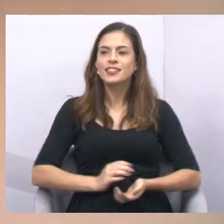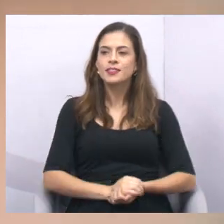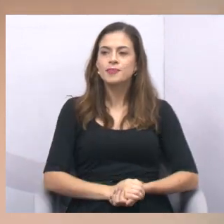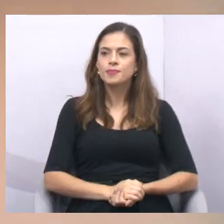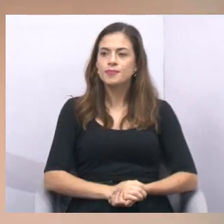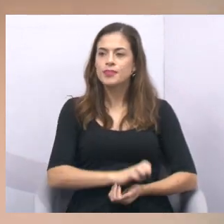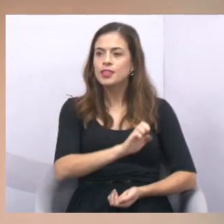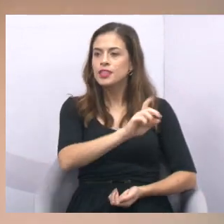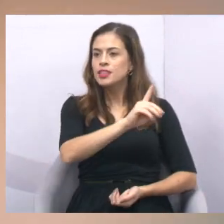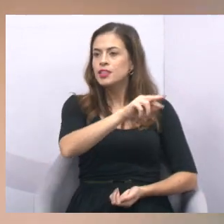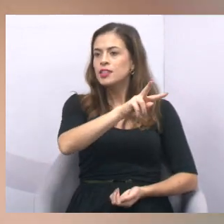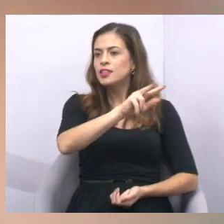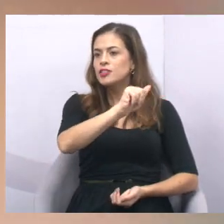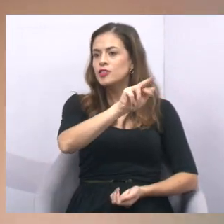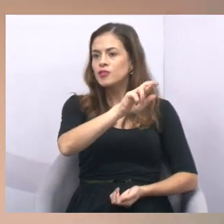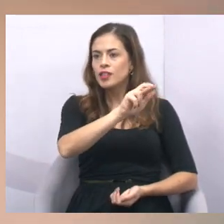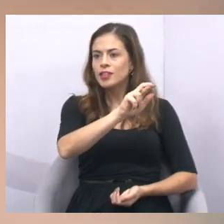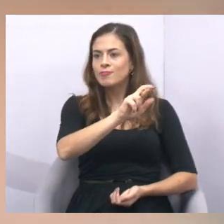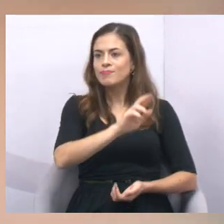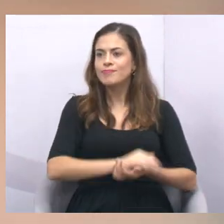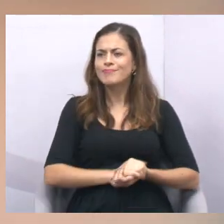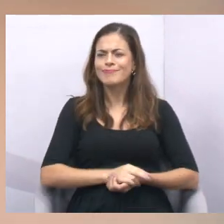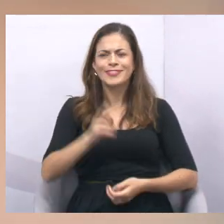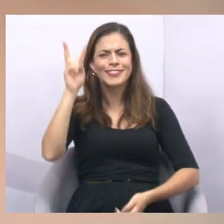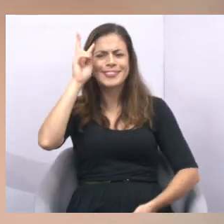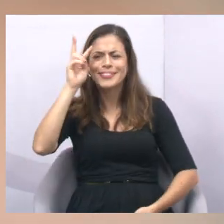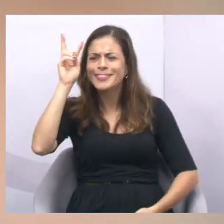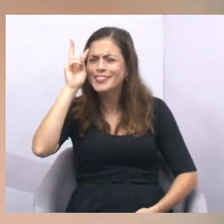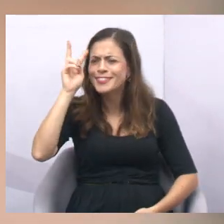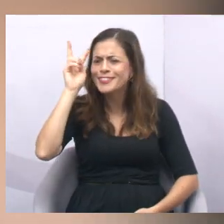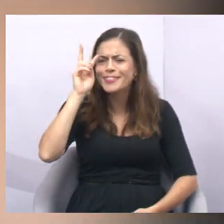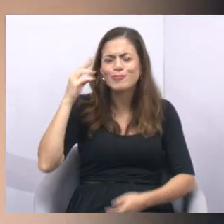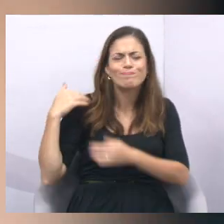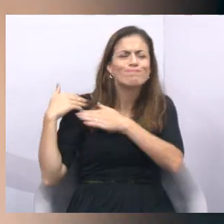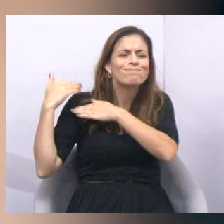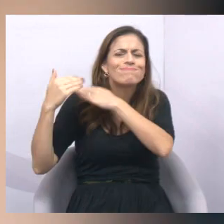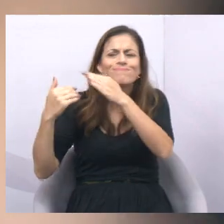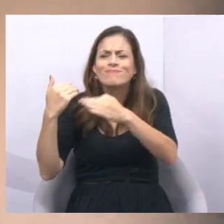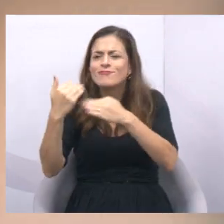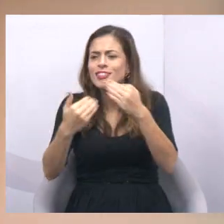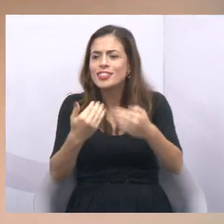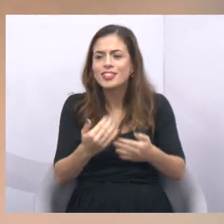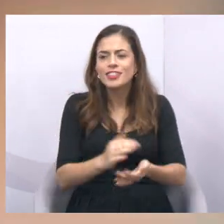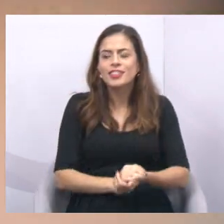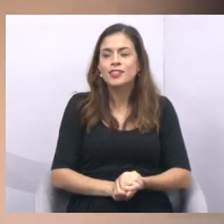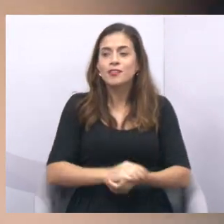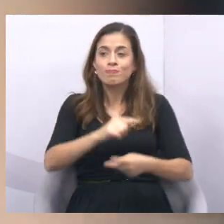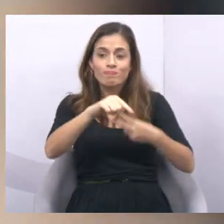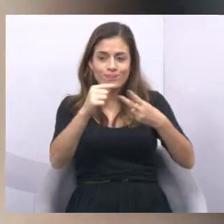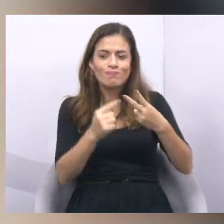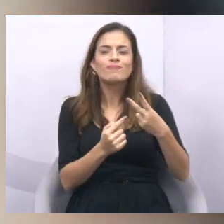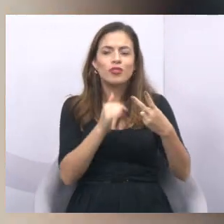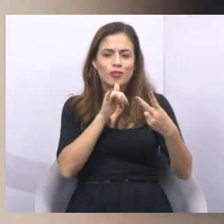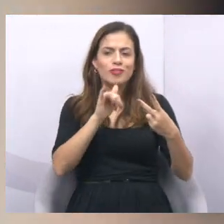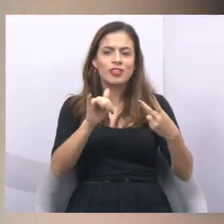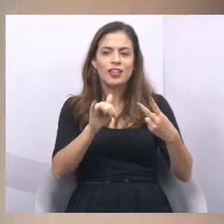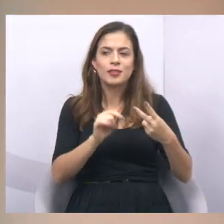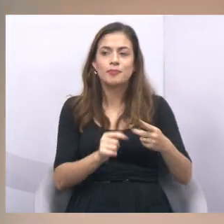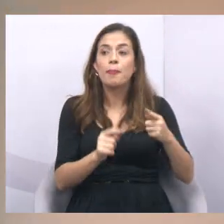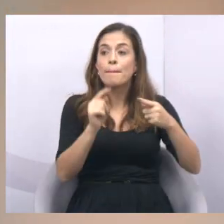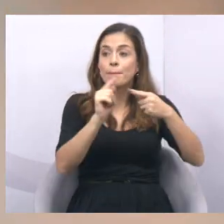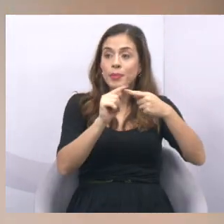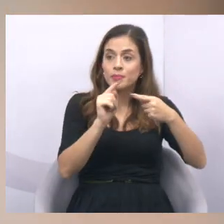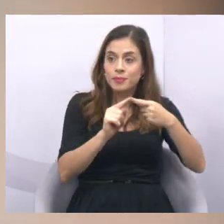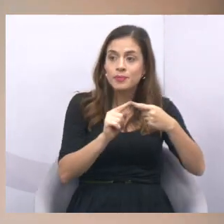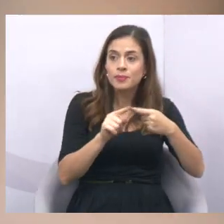Edivar, cara, a gente tem tanta coisa, né? Tanta história. Então eu vou contar 2 aqui. A primeira, quando você teve